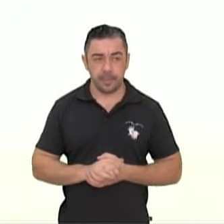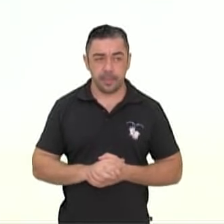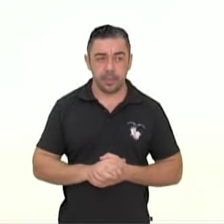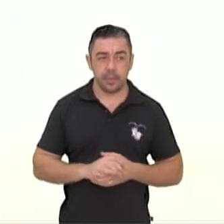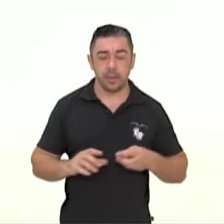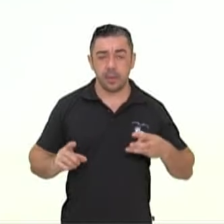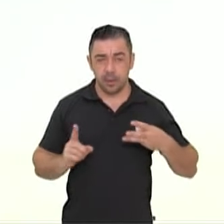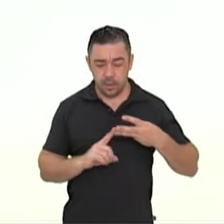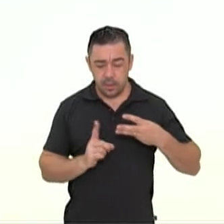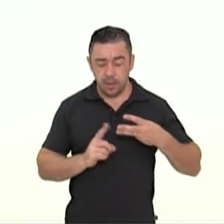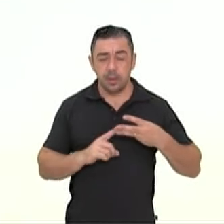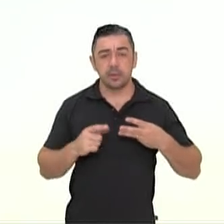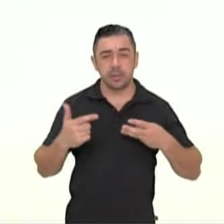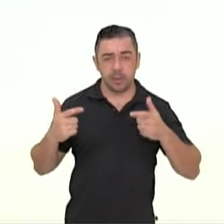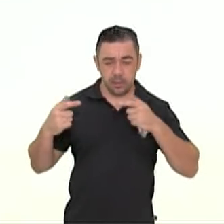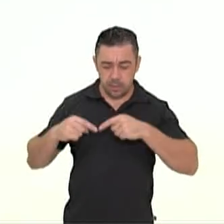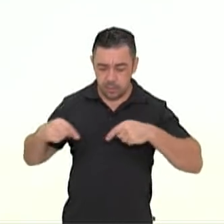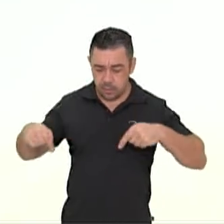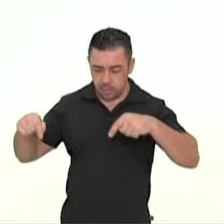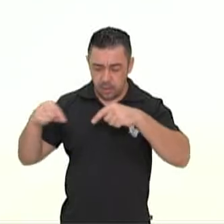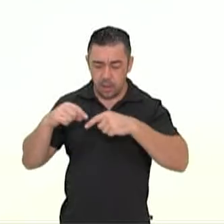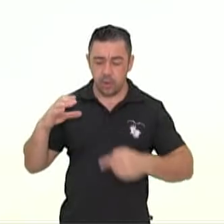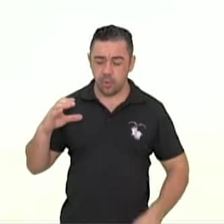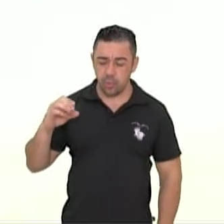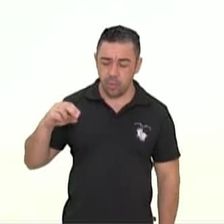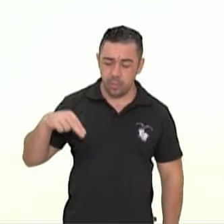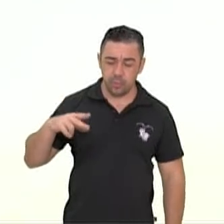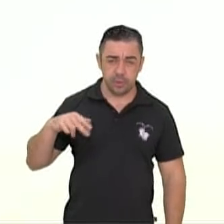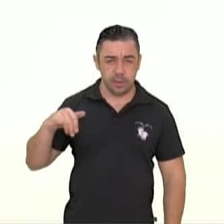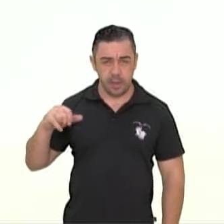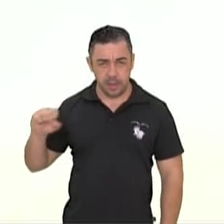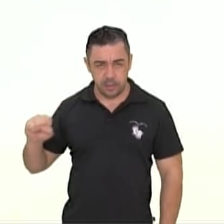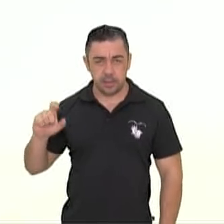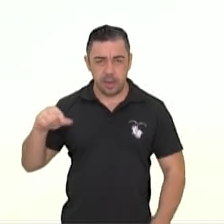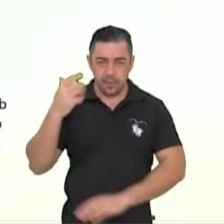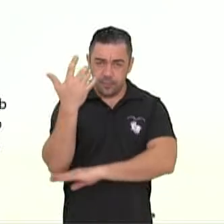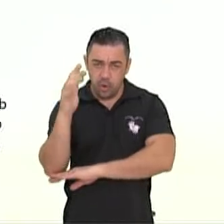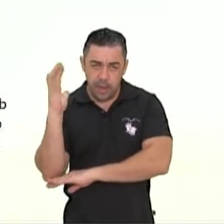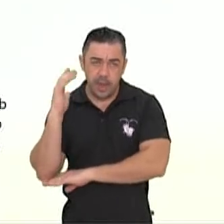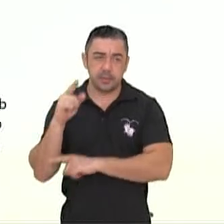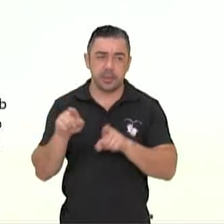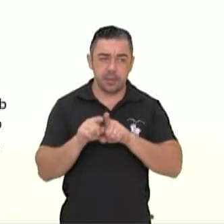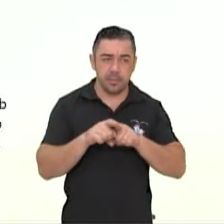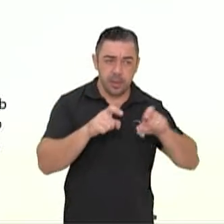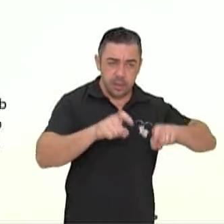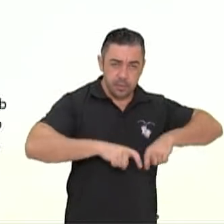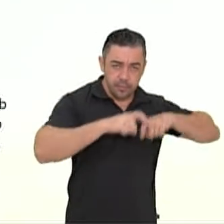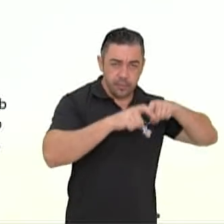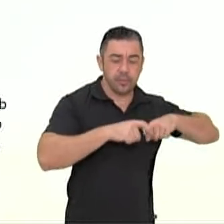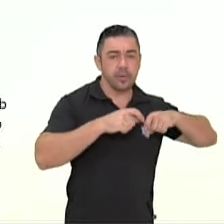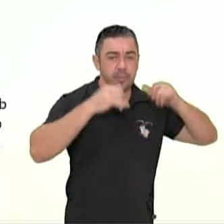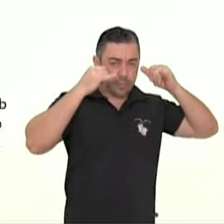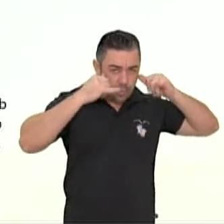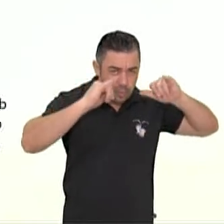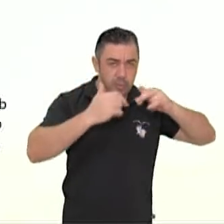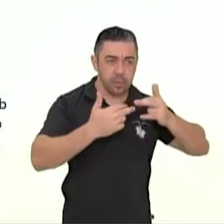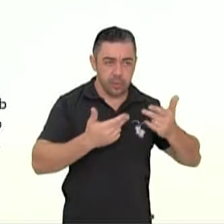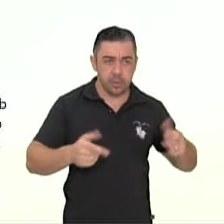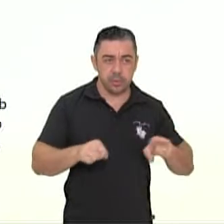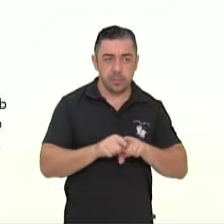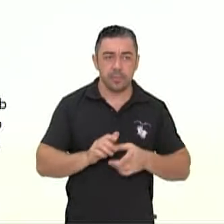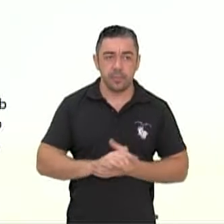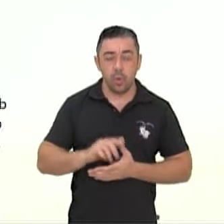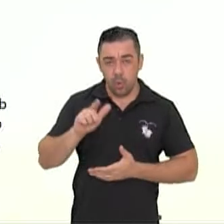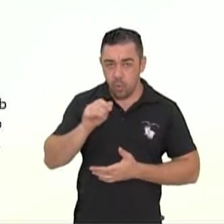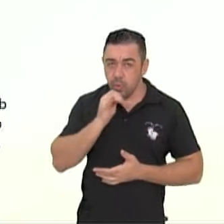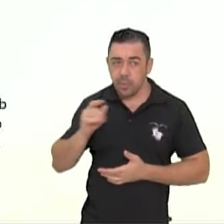eles tiram. E tinham as terras comunais, que o professor Roberto explicou, as florestas, as pastagens também. Aqui, novamente, um exemplo.